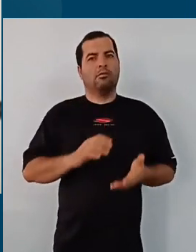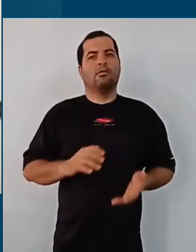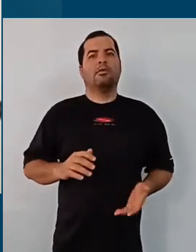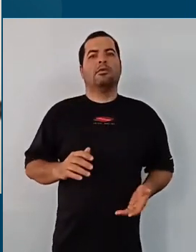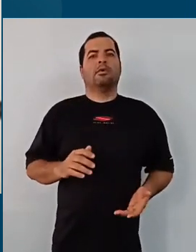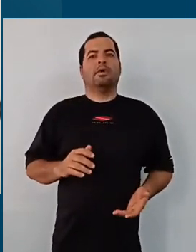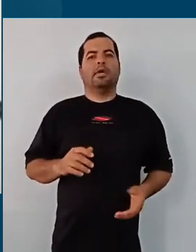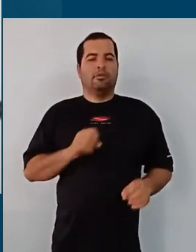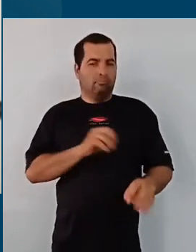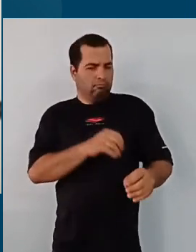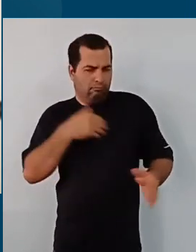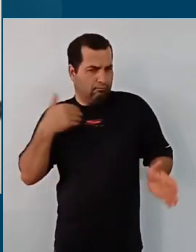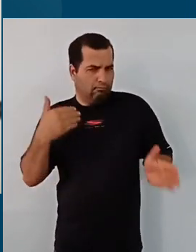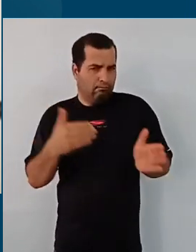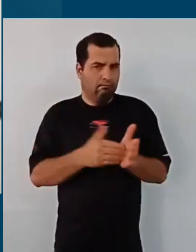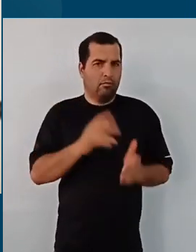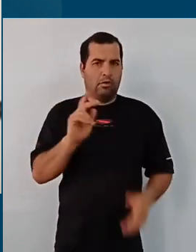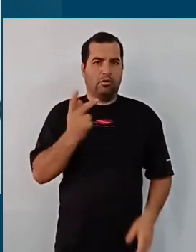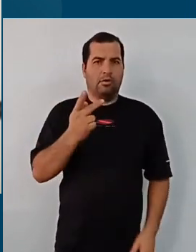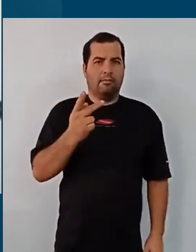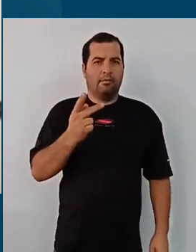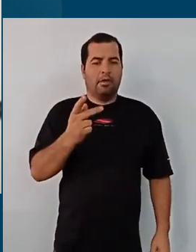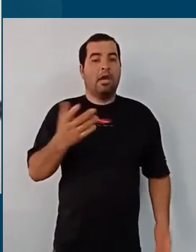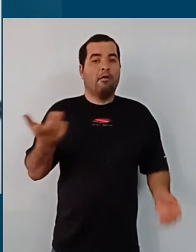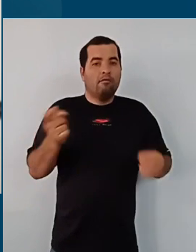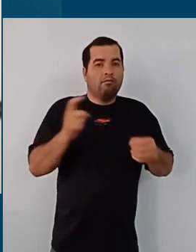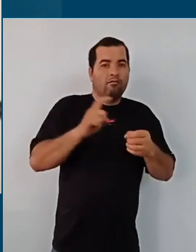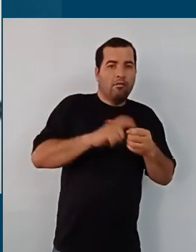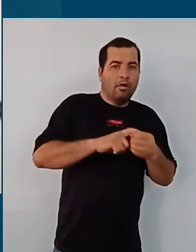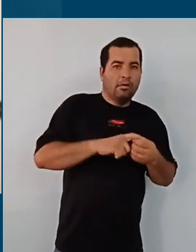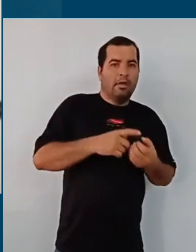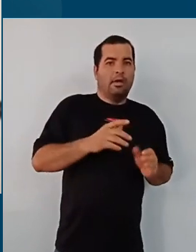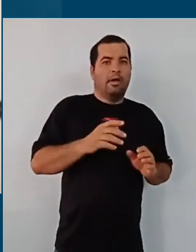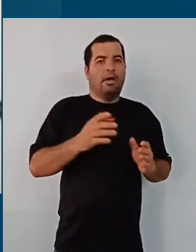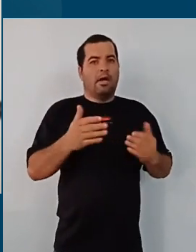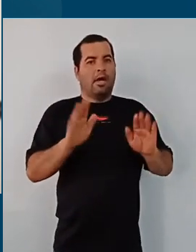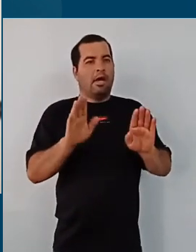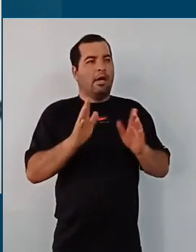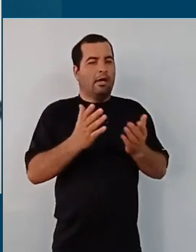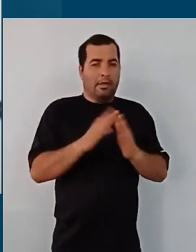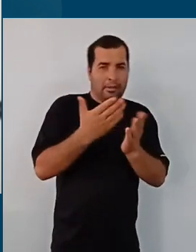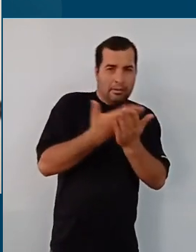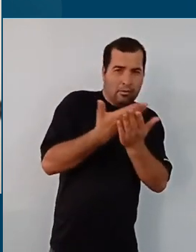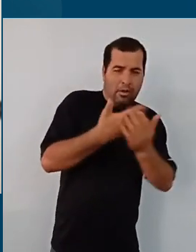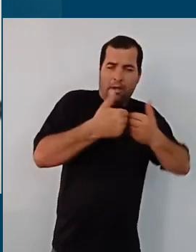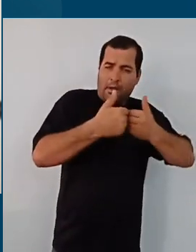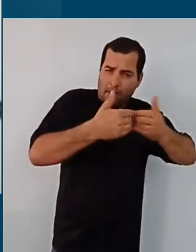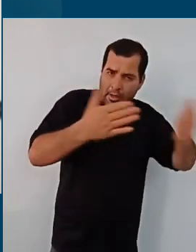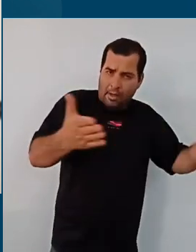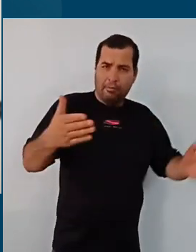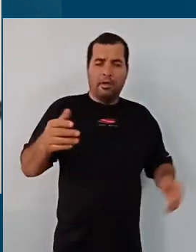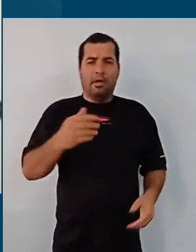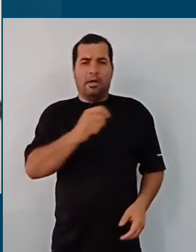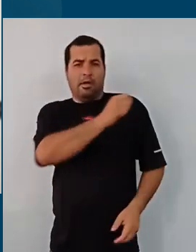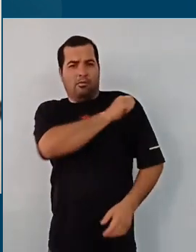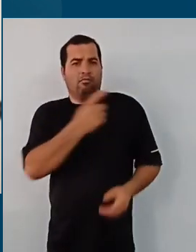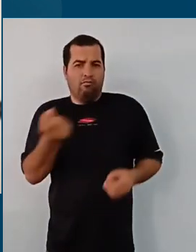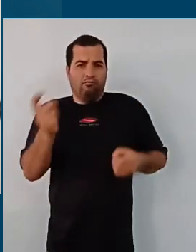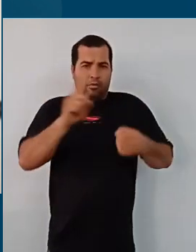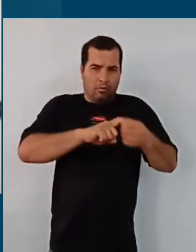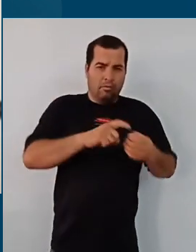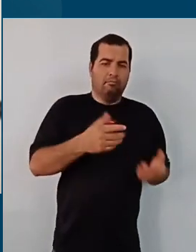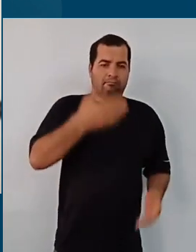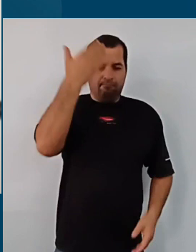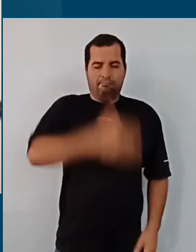inquietações relacionadas ao retorno das atividades presenciais, e tudo isso vai, de alguma